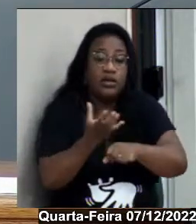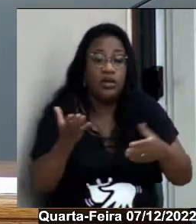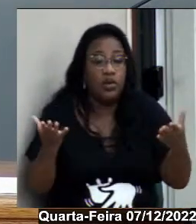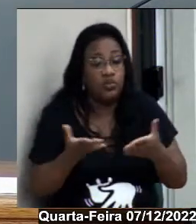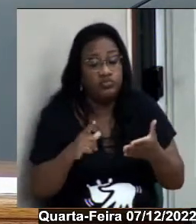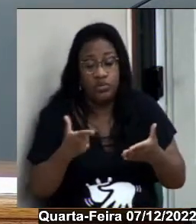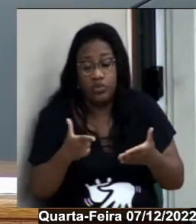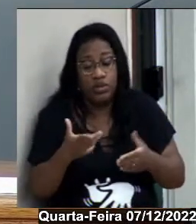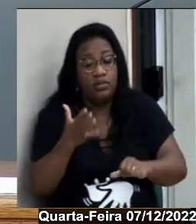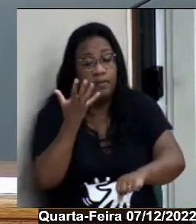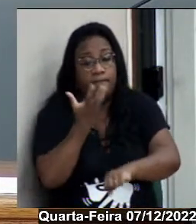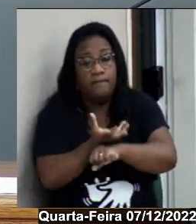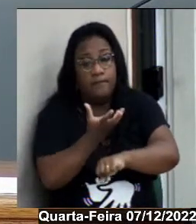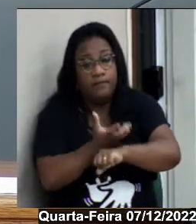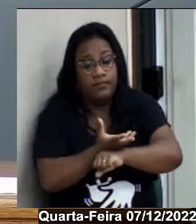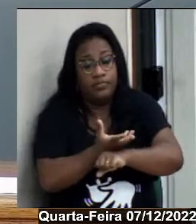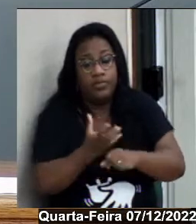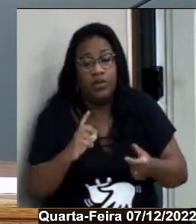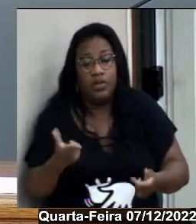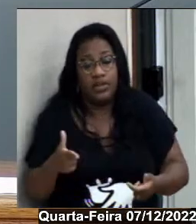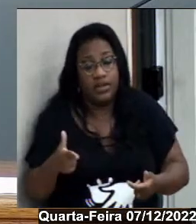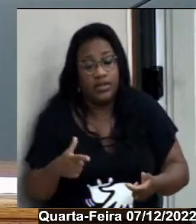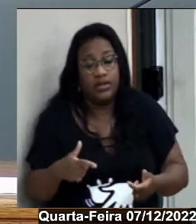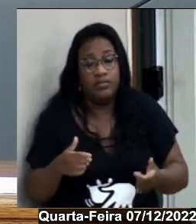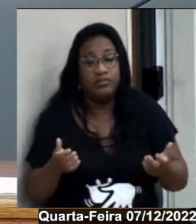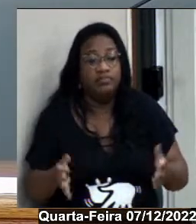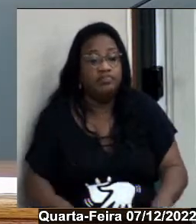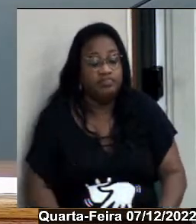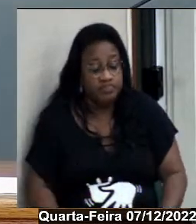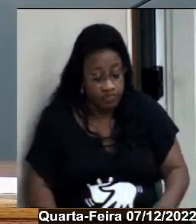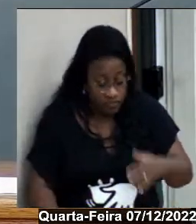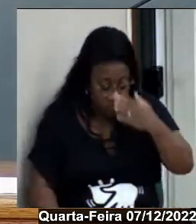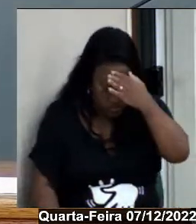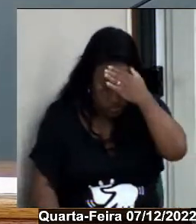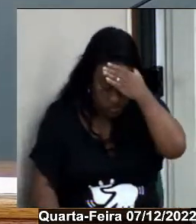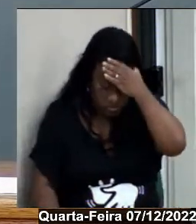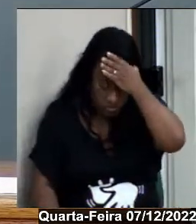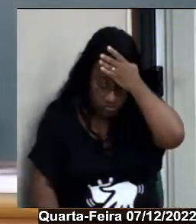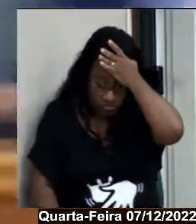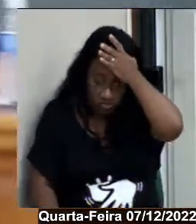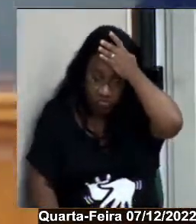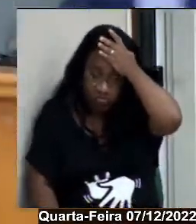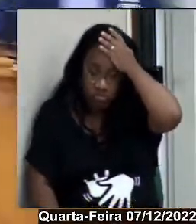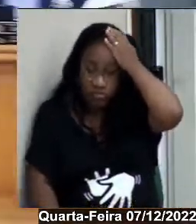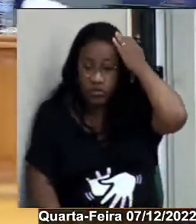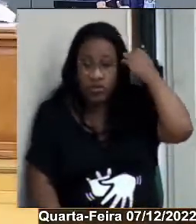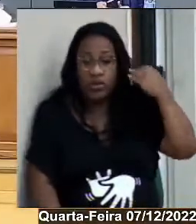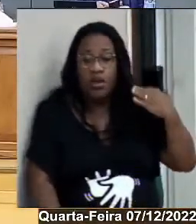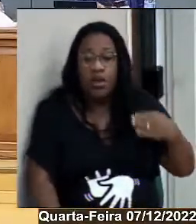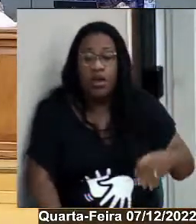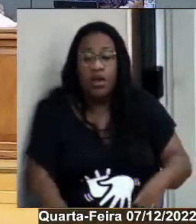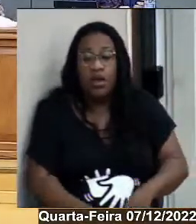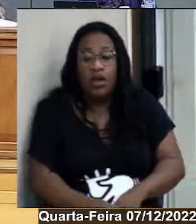Matérias recebidas de outros, não há matérias. Matérias recebidas do Executivo, não há matérias. Presidente, prontinho.